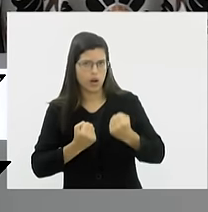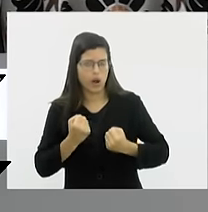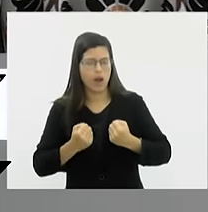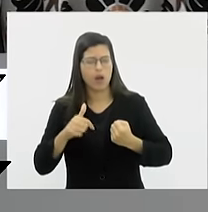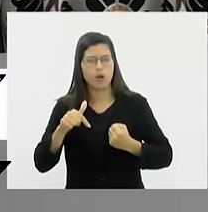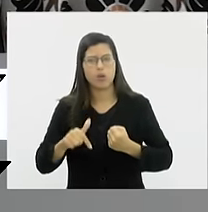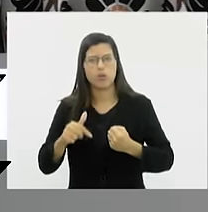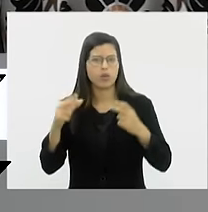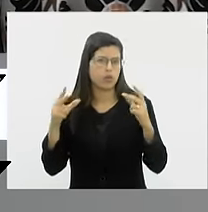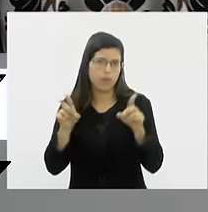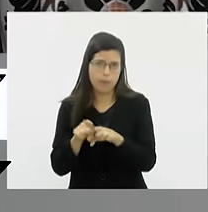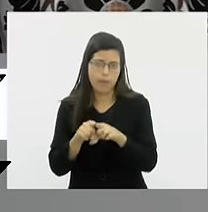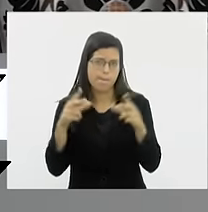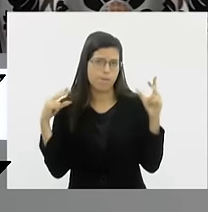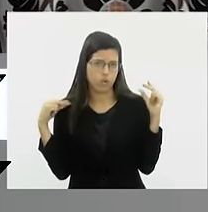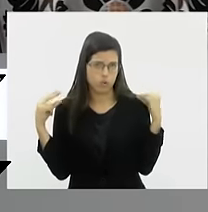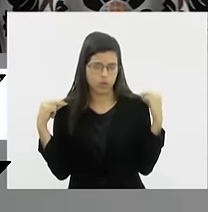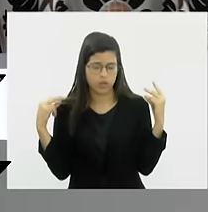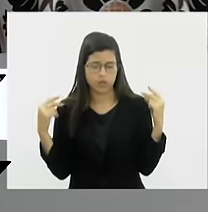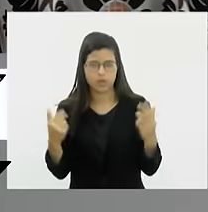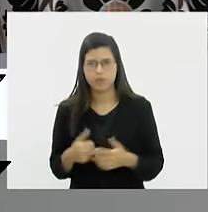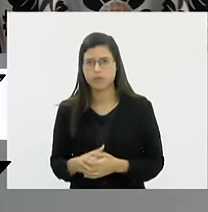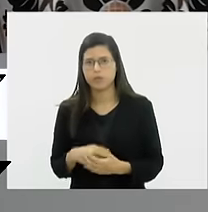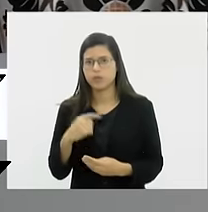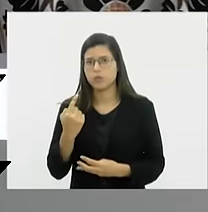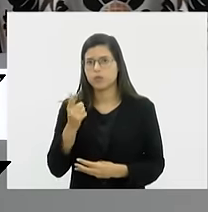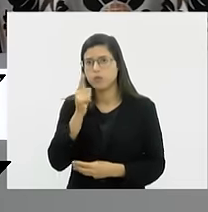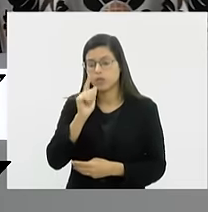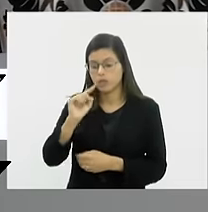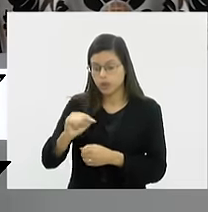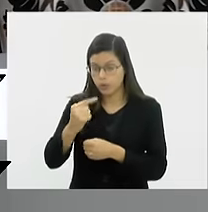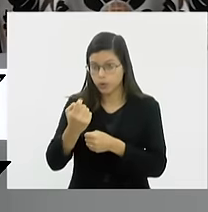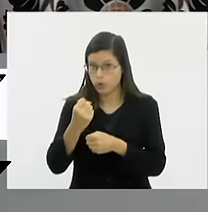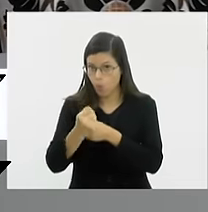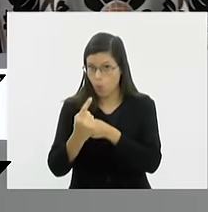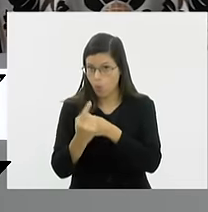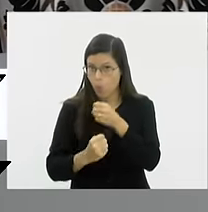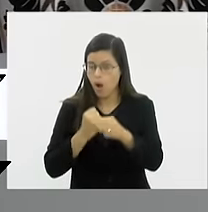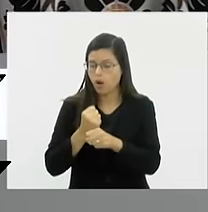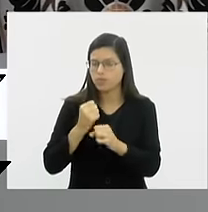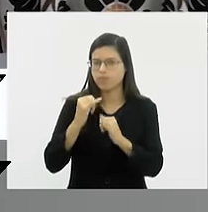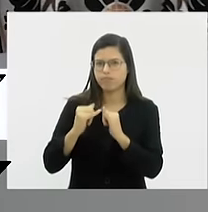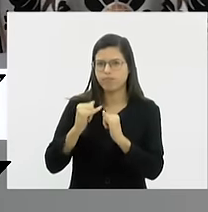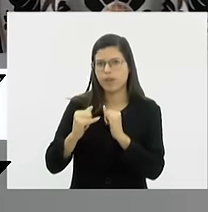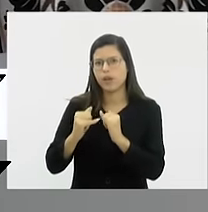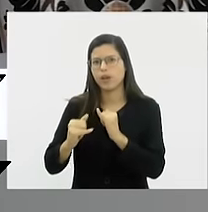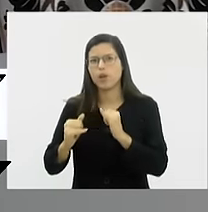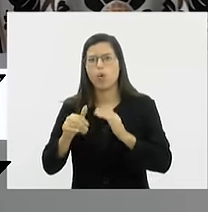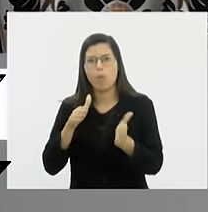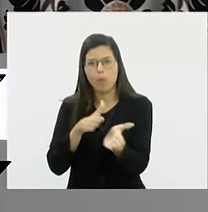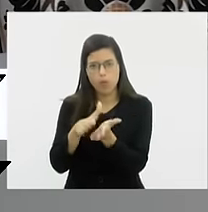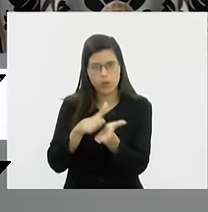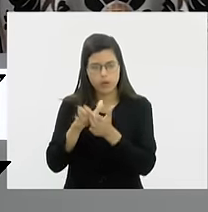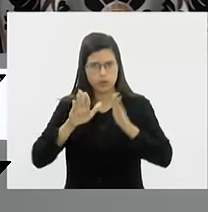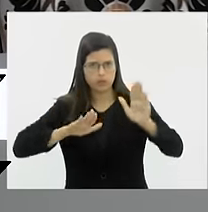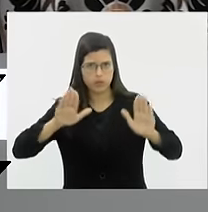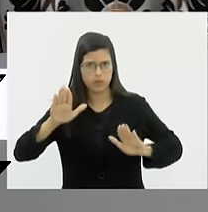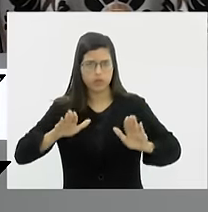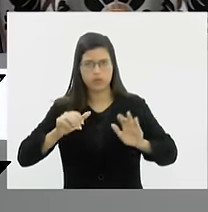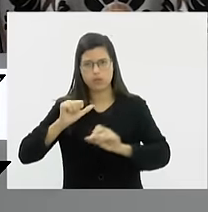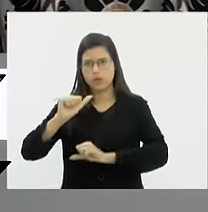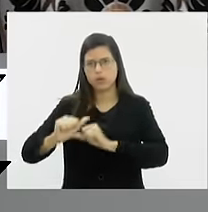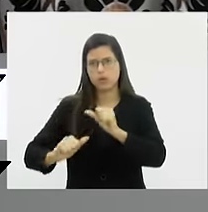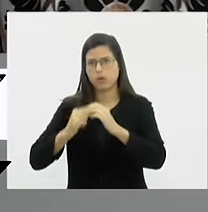nós conseguimos, depois de quase um ano e meio, publicar a licitação para trocar